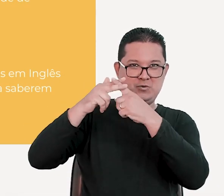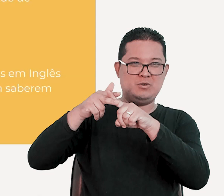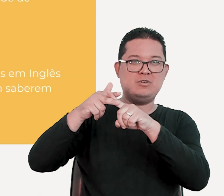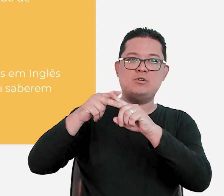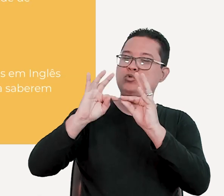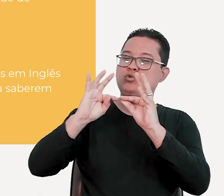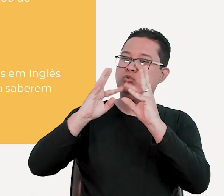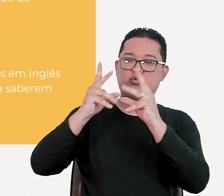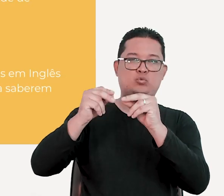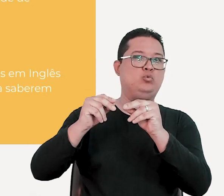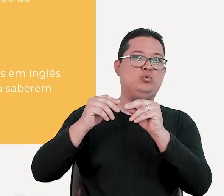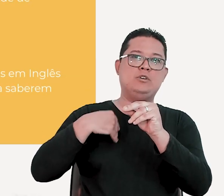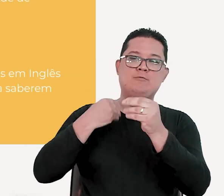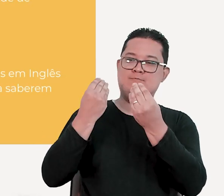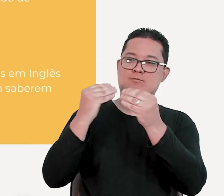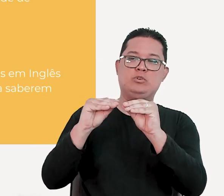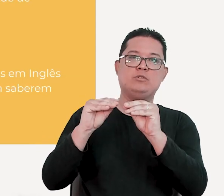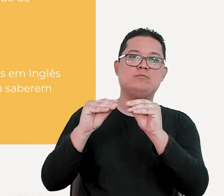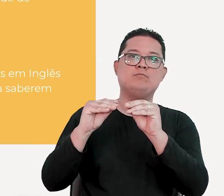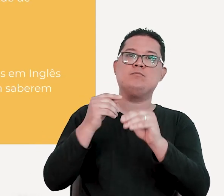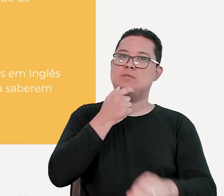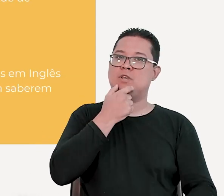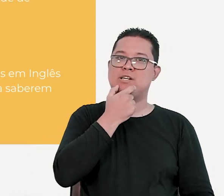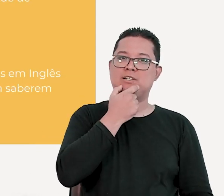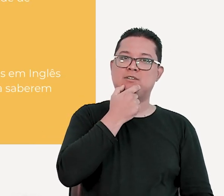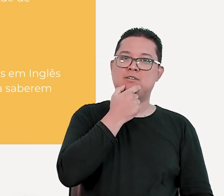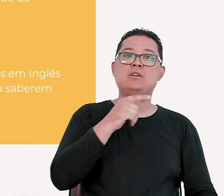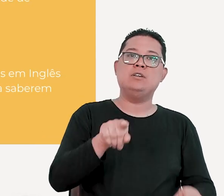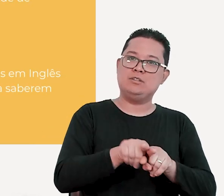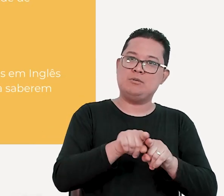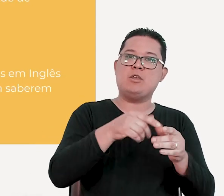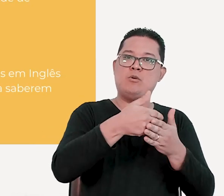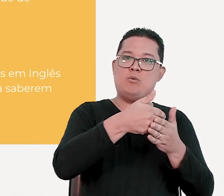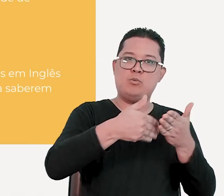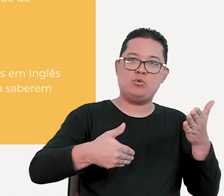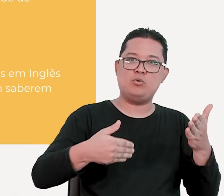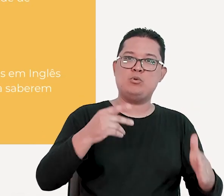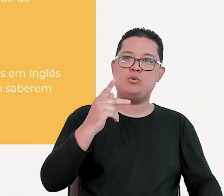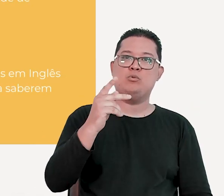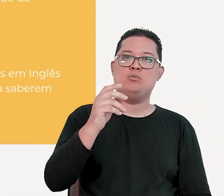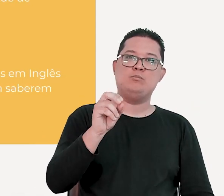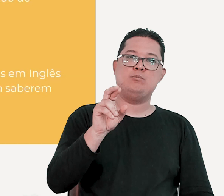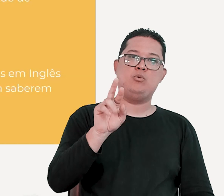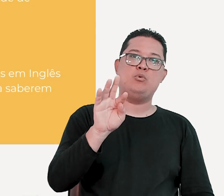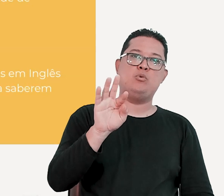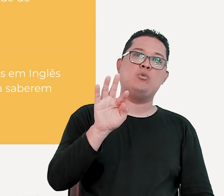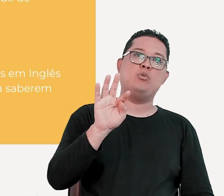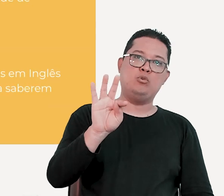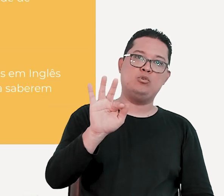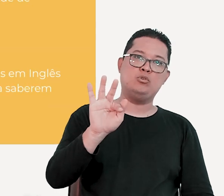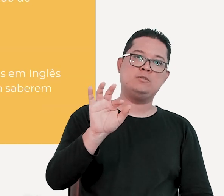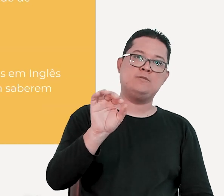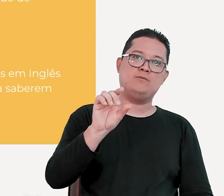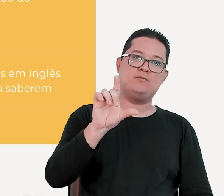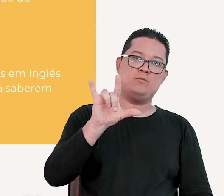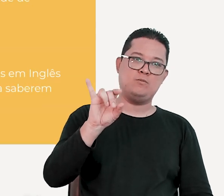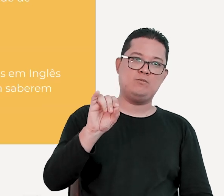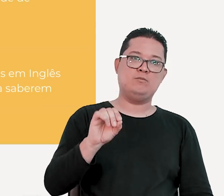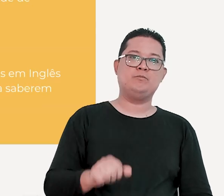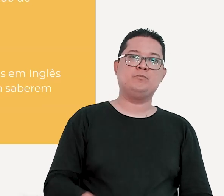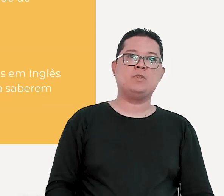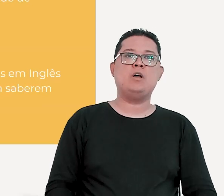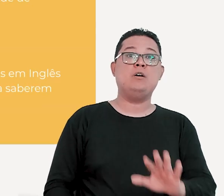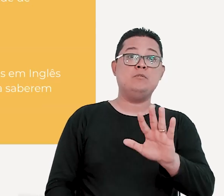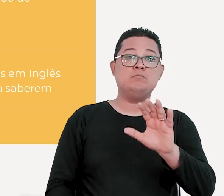Até o portfólio. E se você vai lá, você tem um produto, eu desenvolvi um produto em português, tudo bem, coloca a tela em português, mas